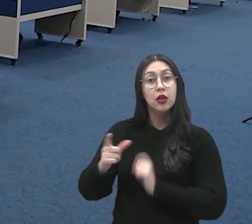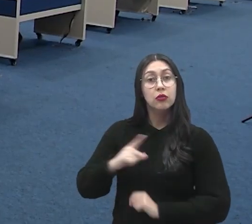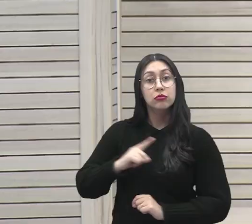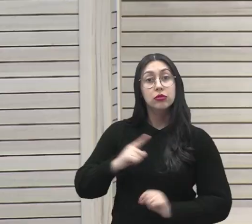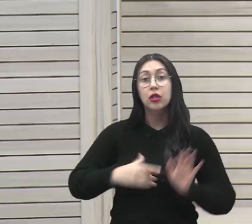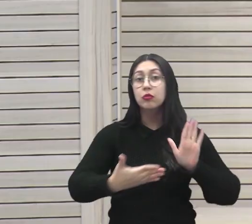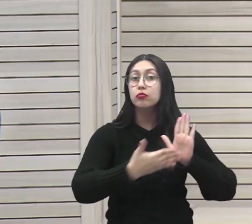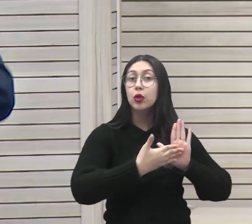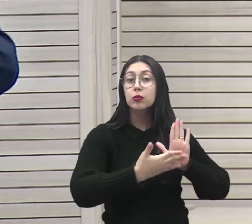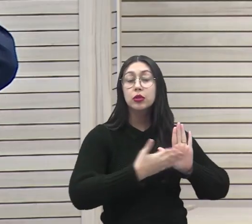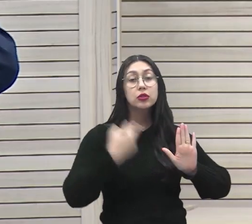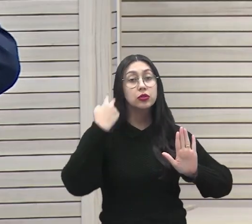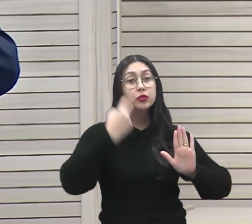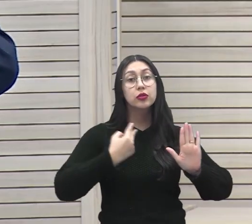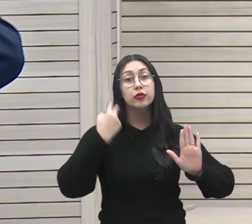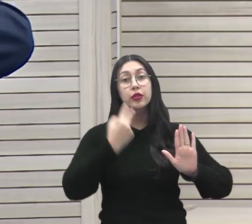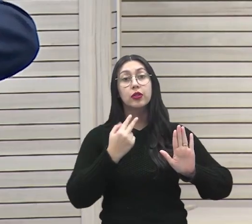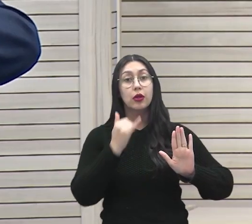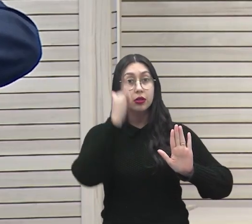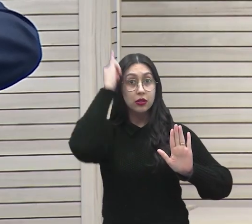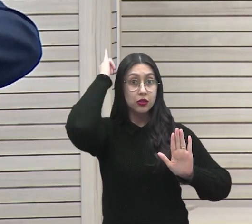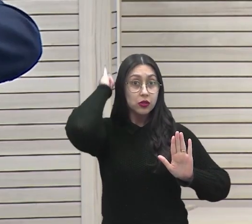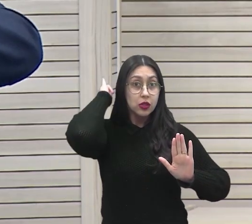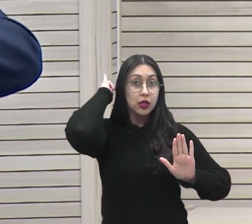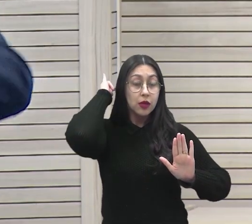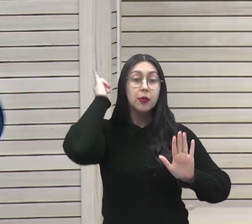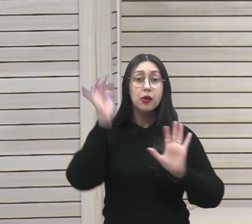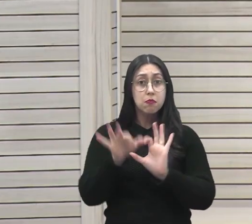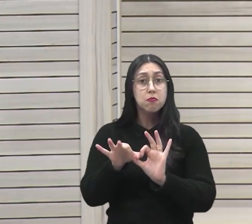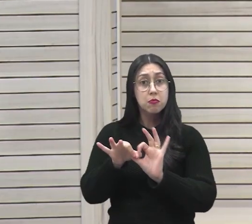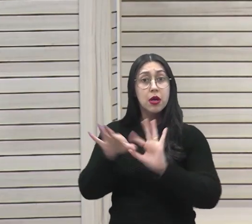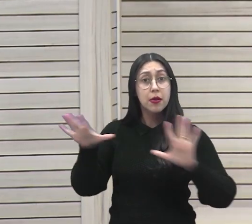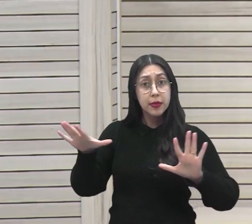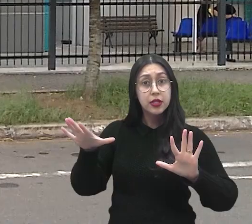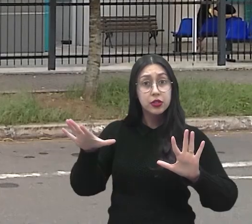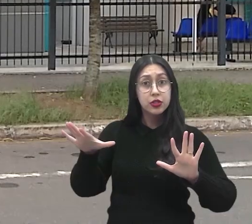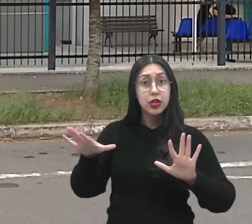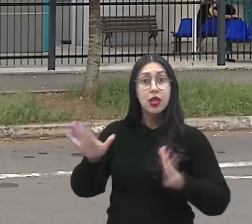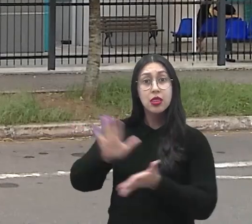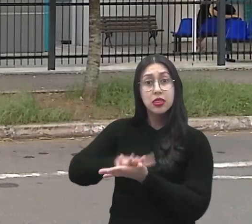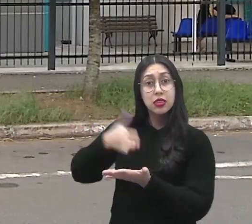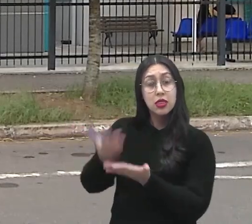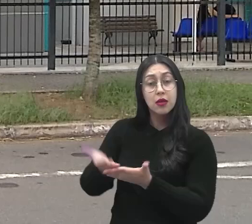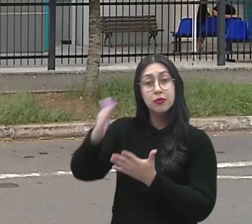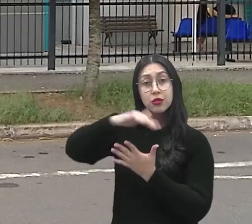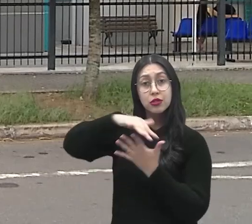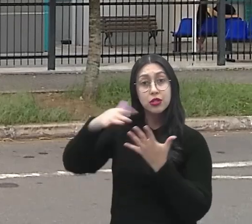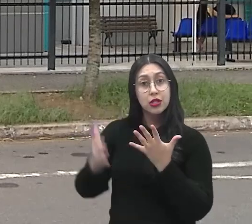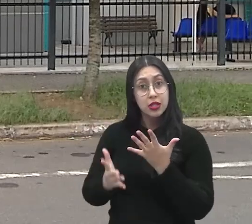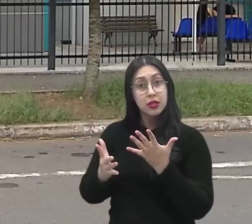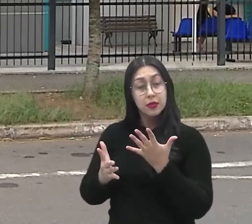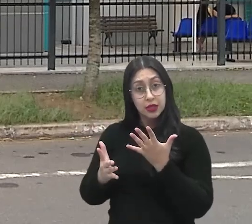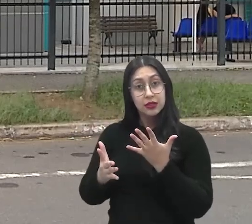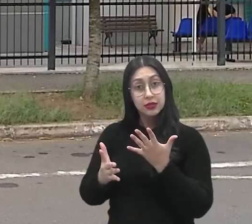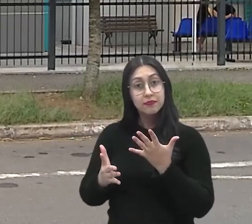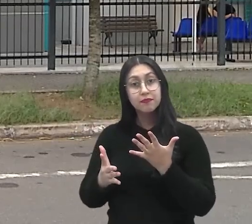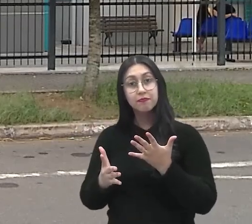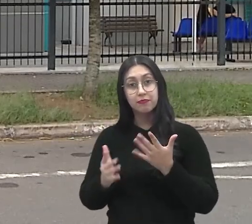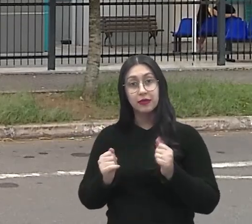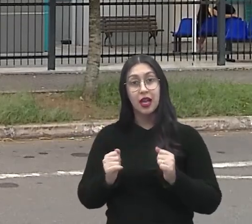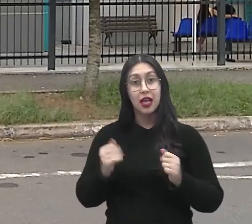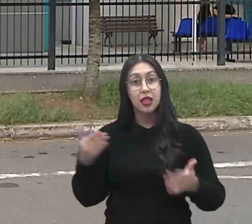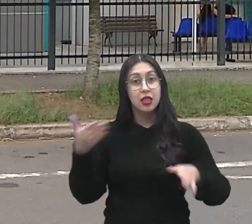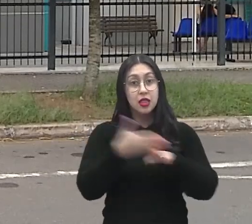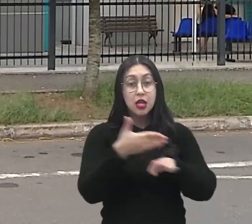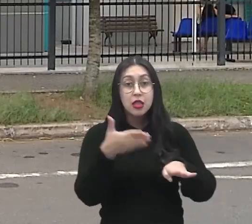ano está a matéria apresentada pelo vereador Sidney Campos, que autoriza o serviço de intérpretes de Libras, a língua brasileira